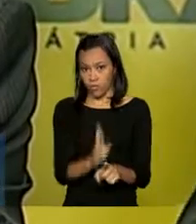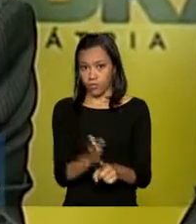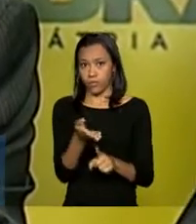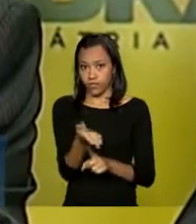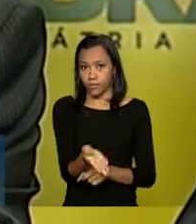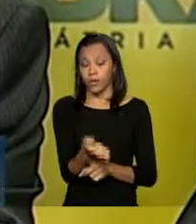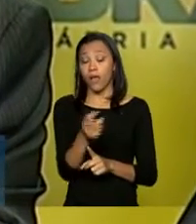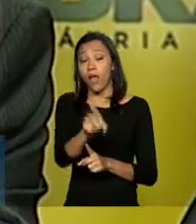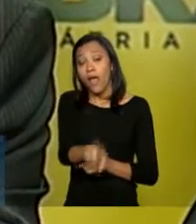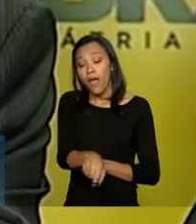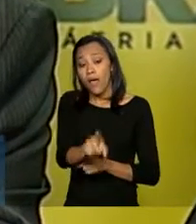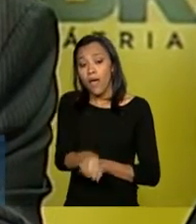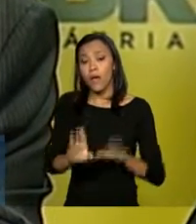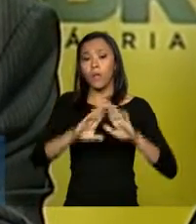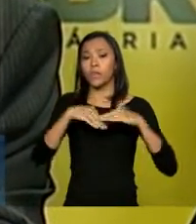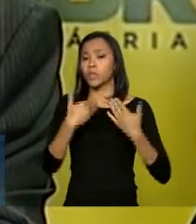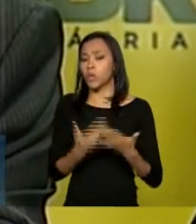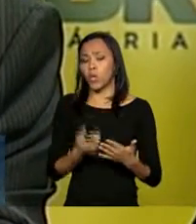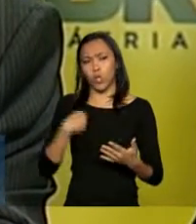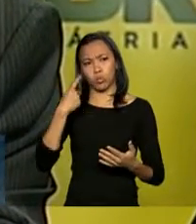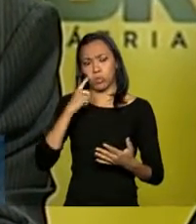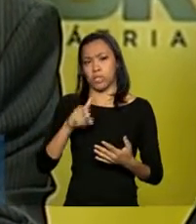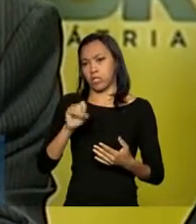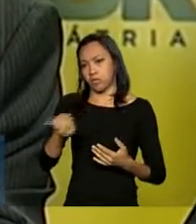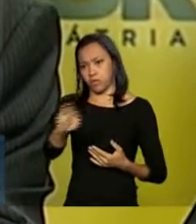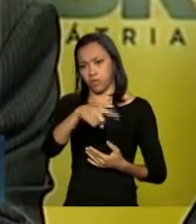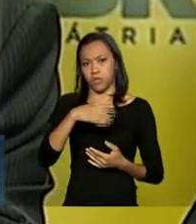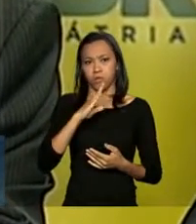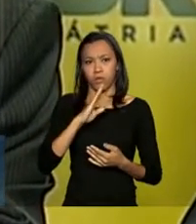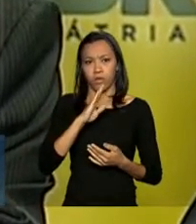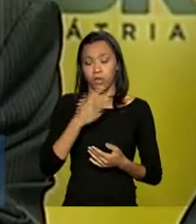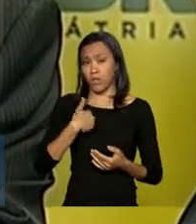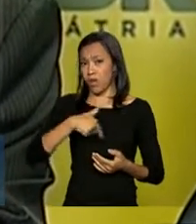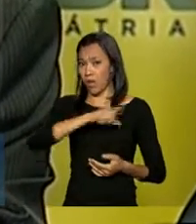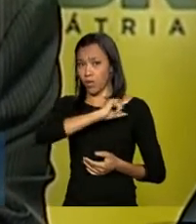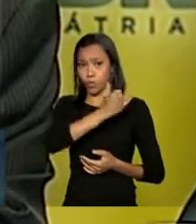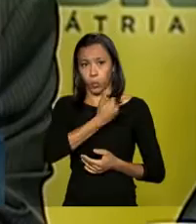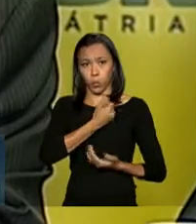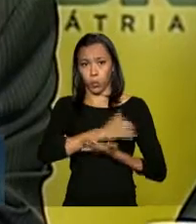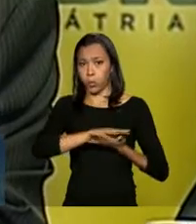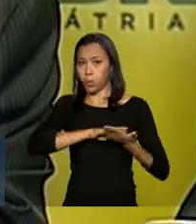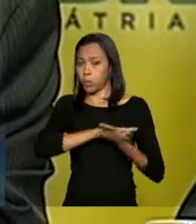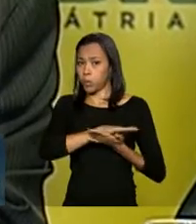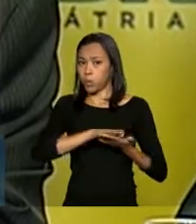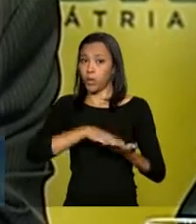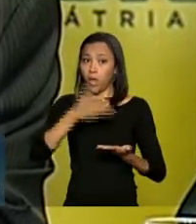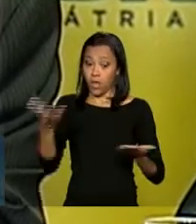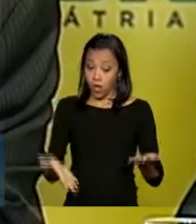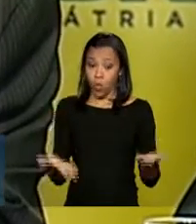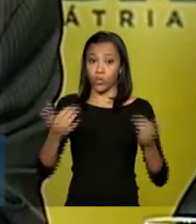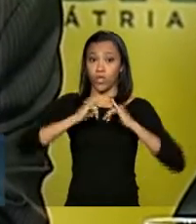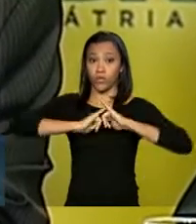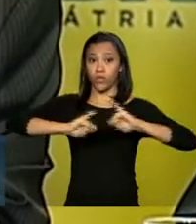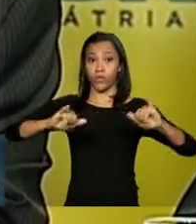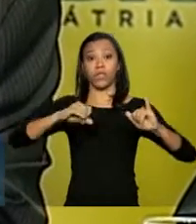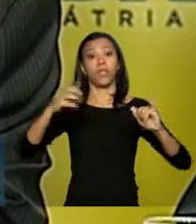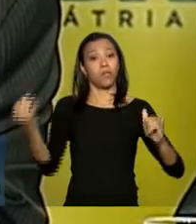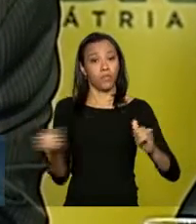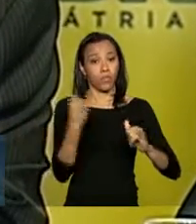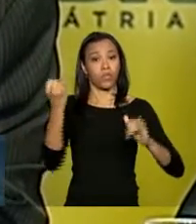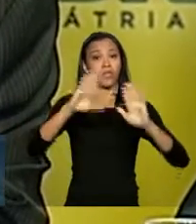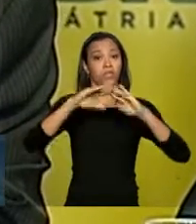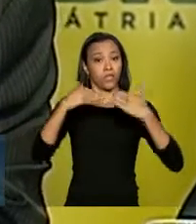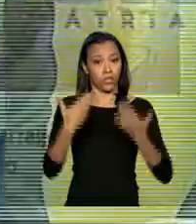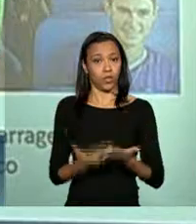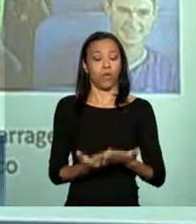veem, é uma escola, não sei quantos de vocês já ouviram falar, nós nunca tínhamos ouvido falar, é uma revelação importante, merece realmente o nosso